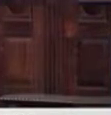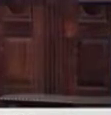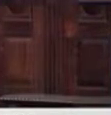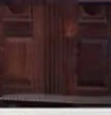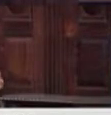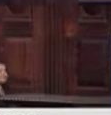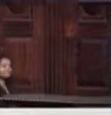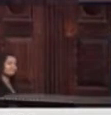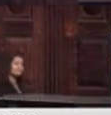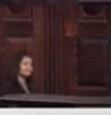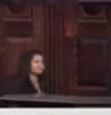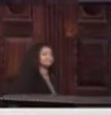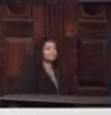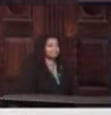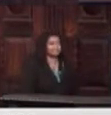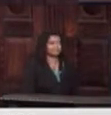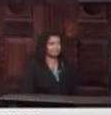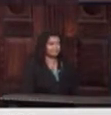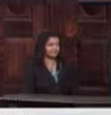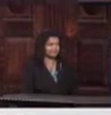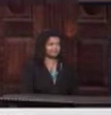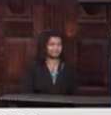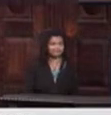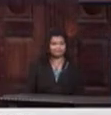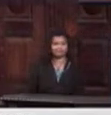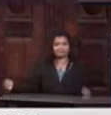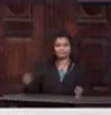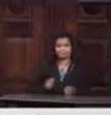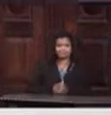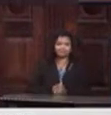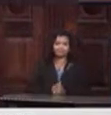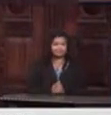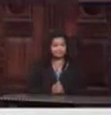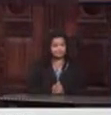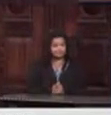aquelas posições e agredir aquelas posições,